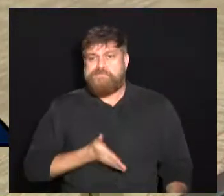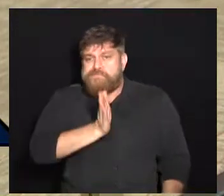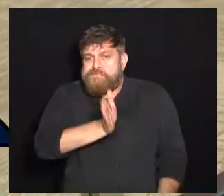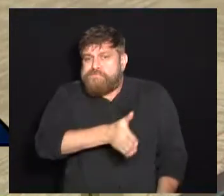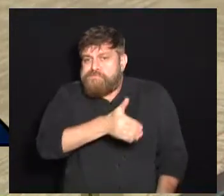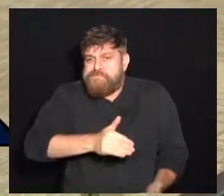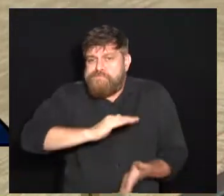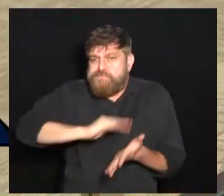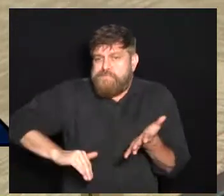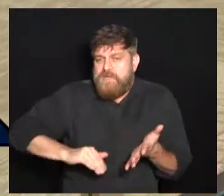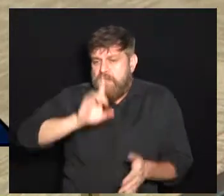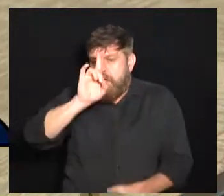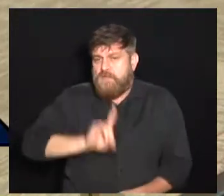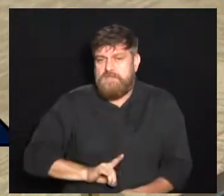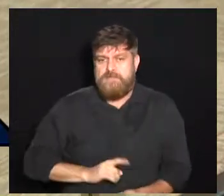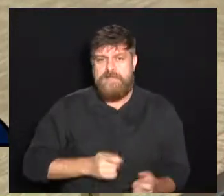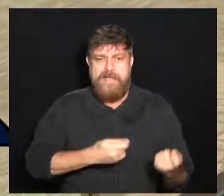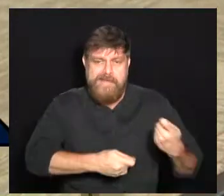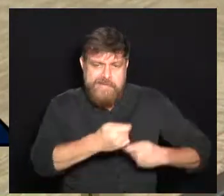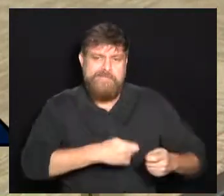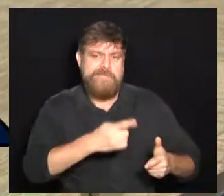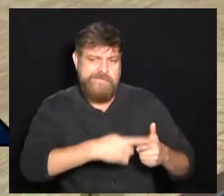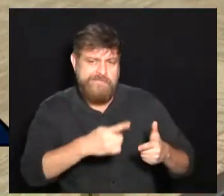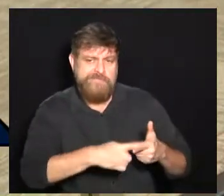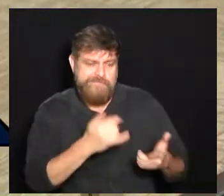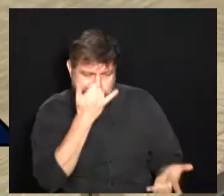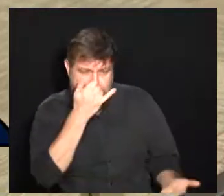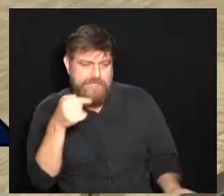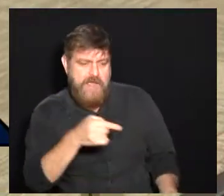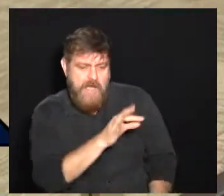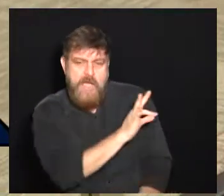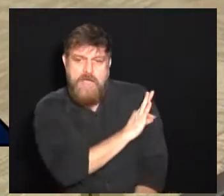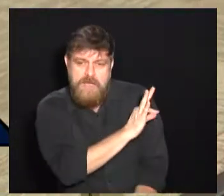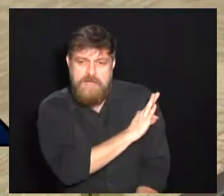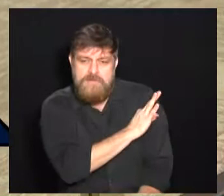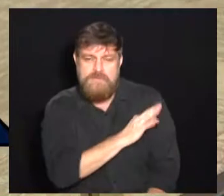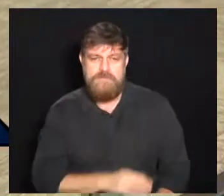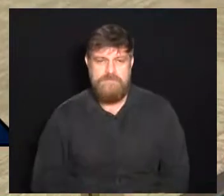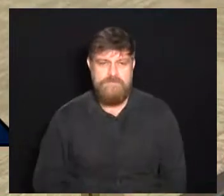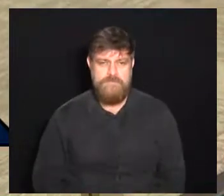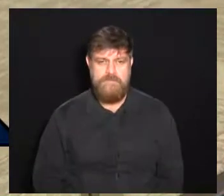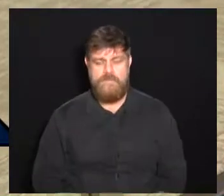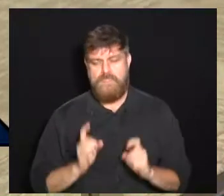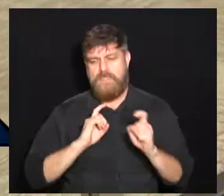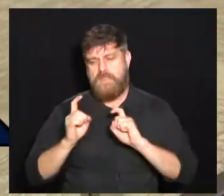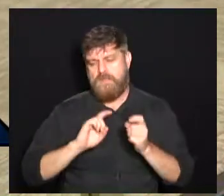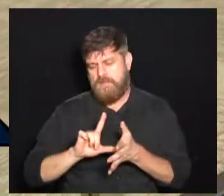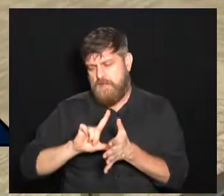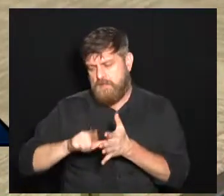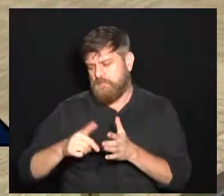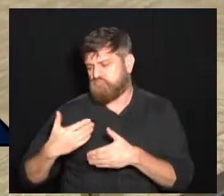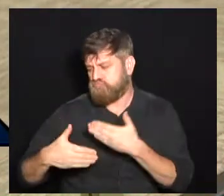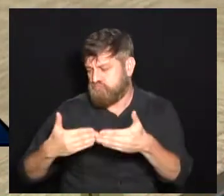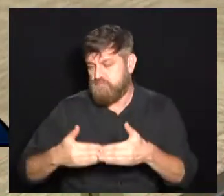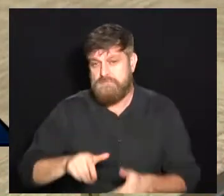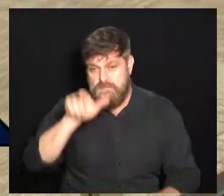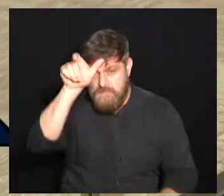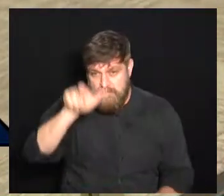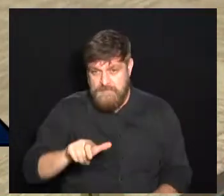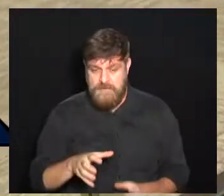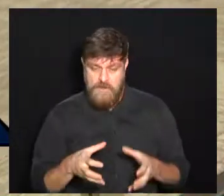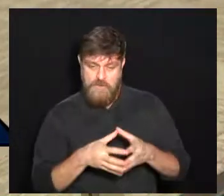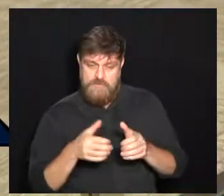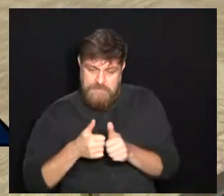negligenciado com esses problemas administrativos da Prefeitura. Após essas reuniões, o senhor vai acompanhar essa